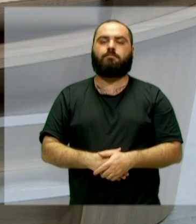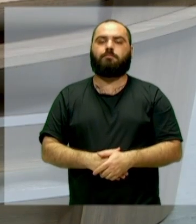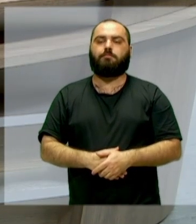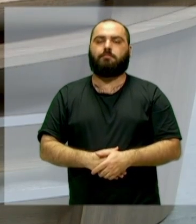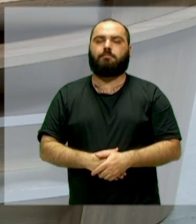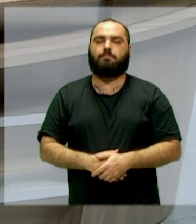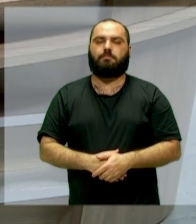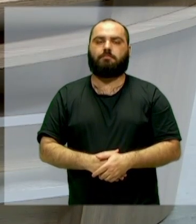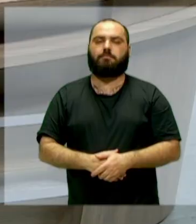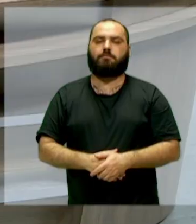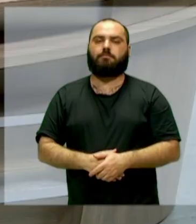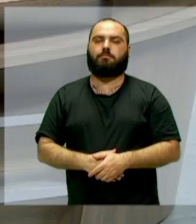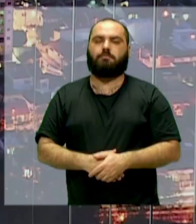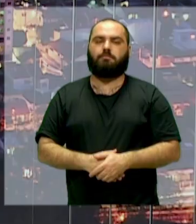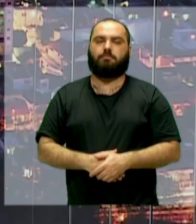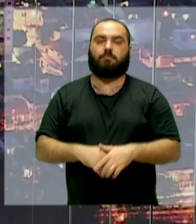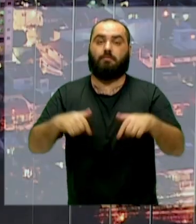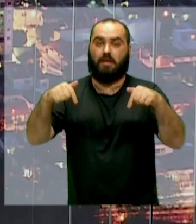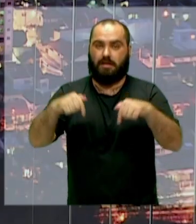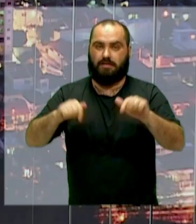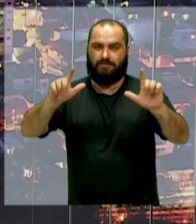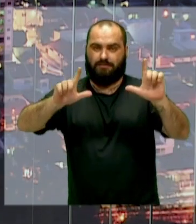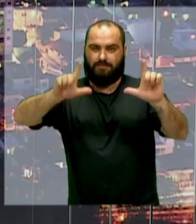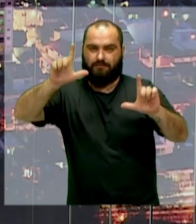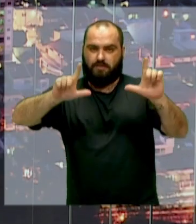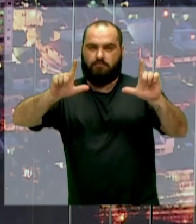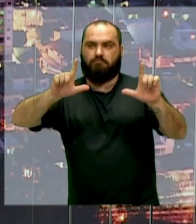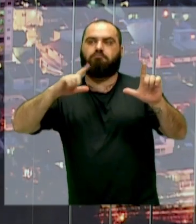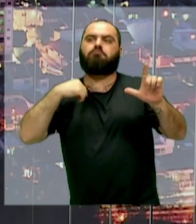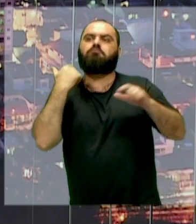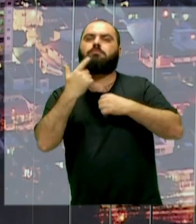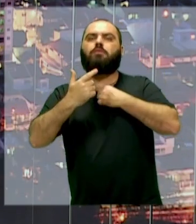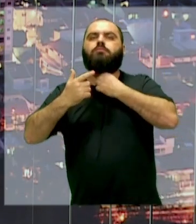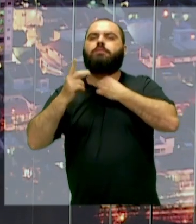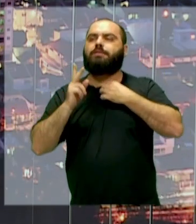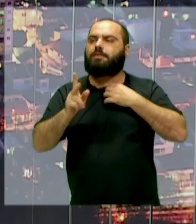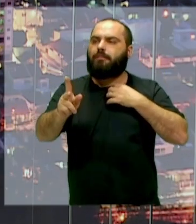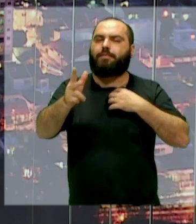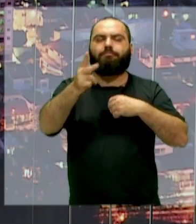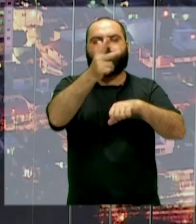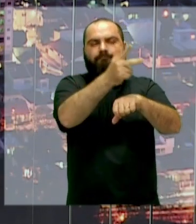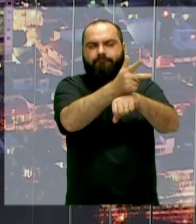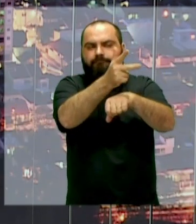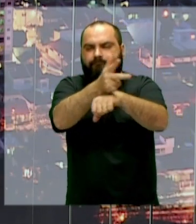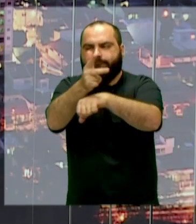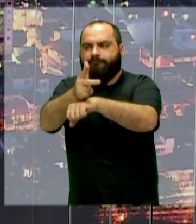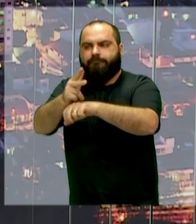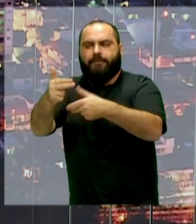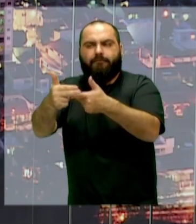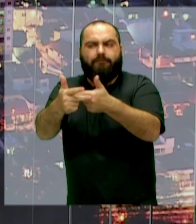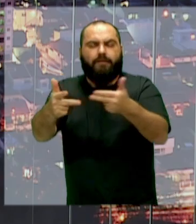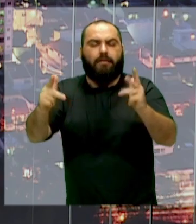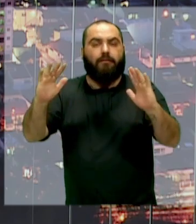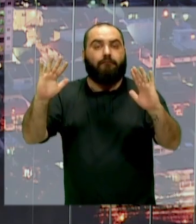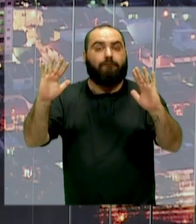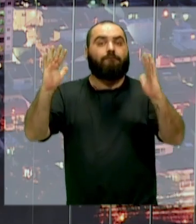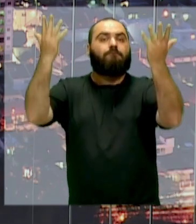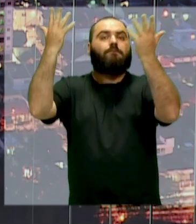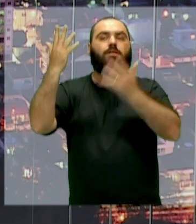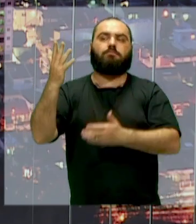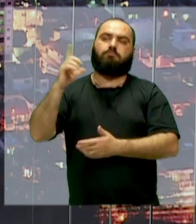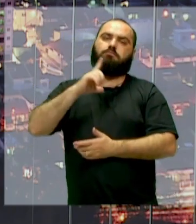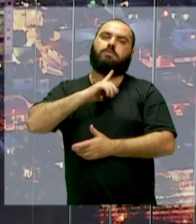eh a gente aqui na na TV Câmara a gente costuma cobrir vários eventos que acontecem na na cidade